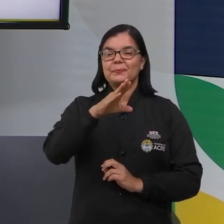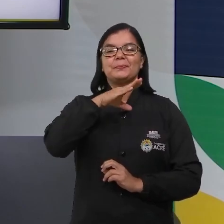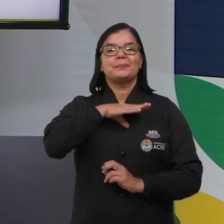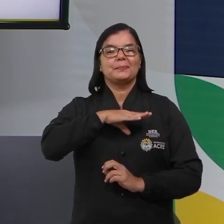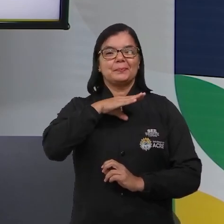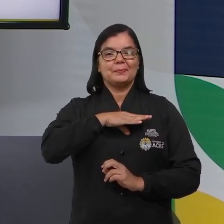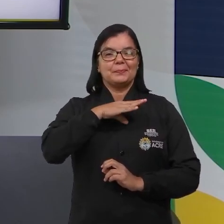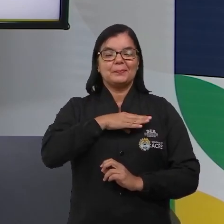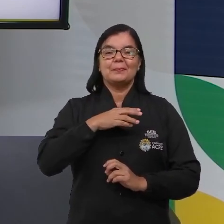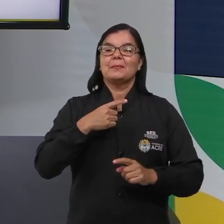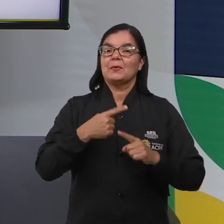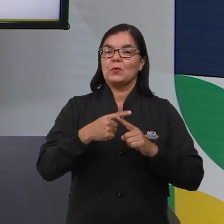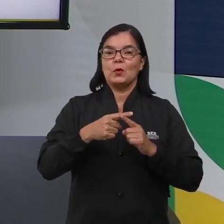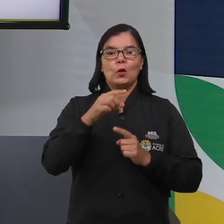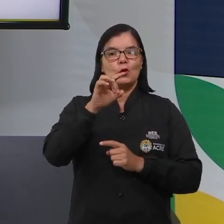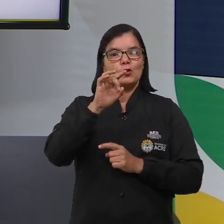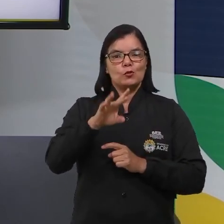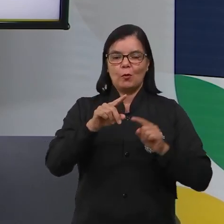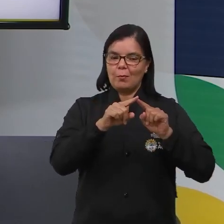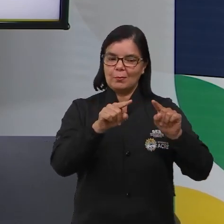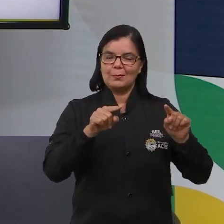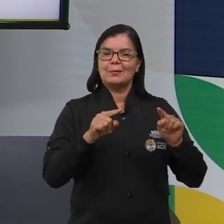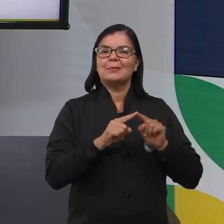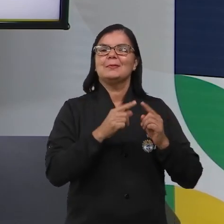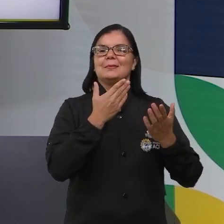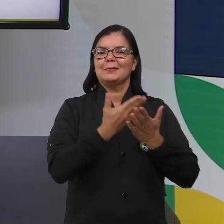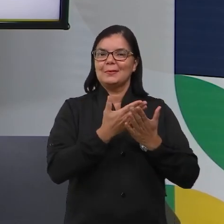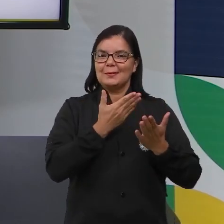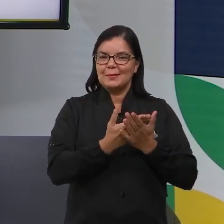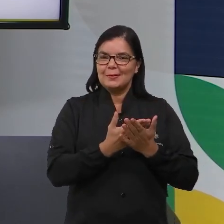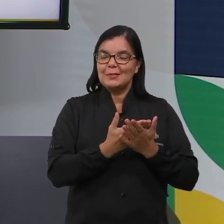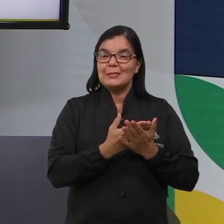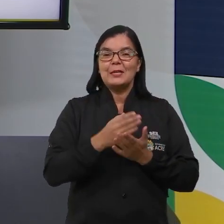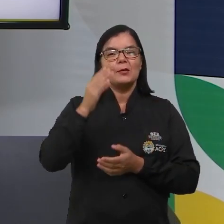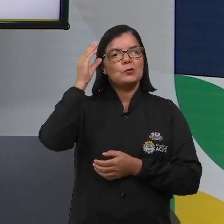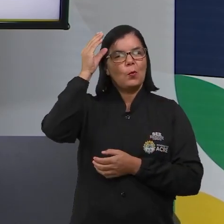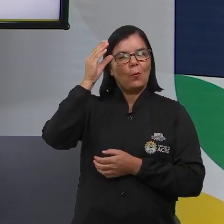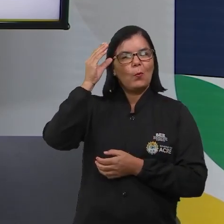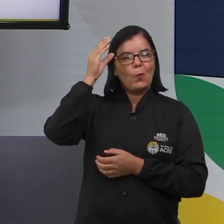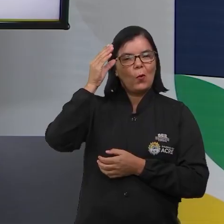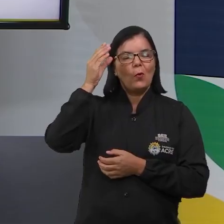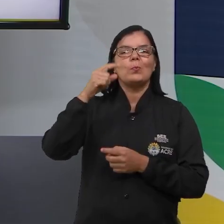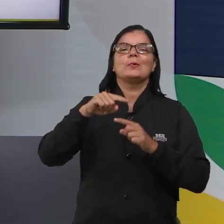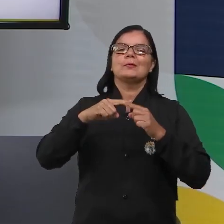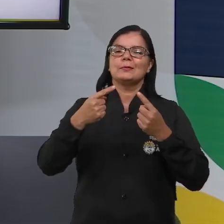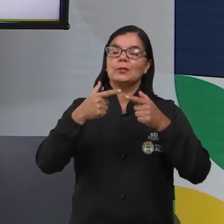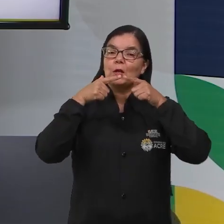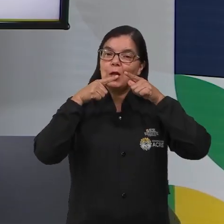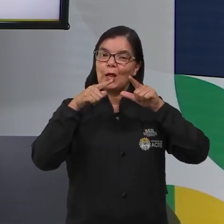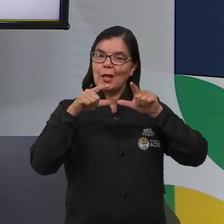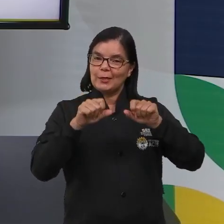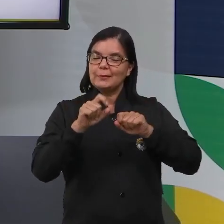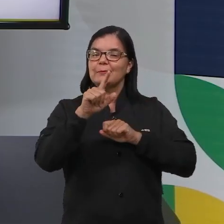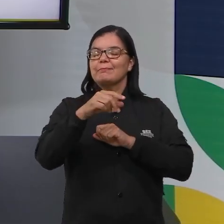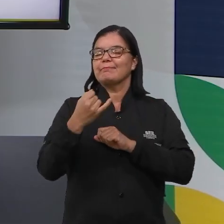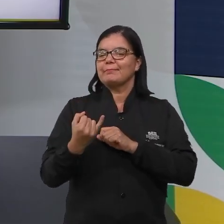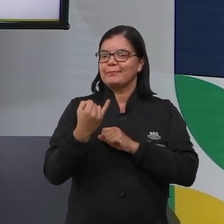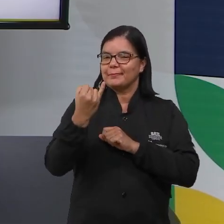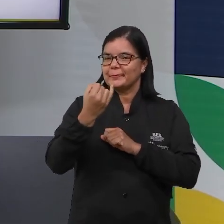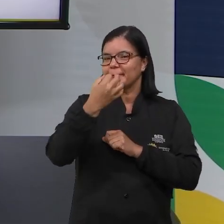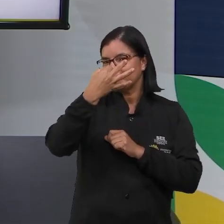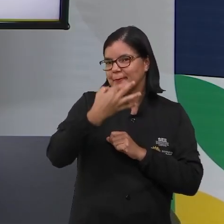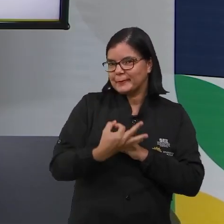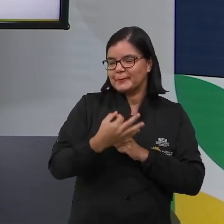portuguesa. Até porque não é só em sala de aula que esse conhecimento e saber como a língua funciona é importante, tá